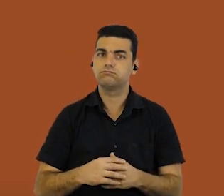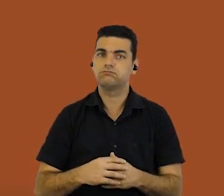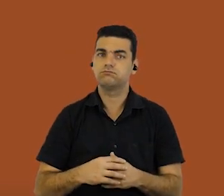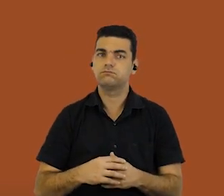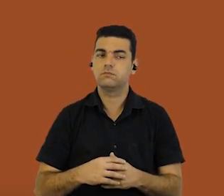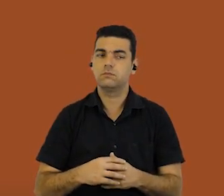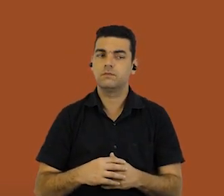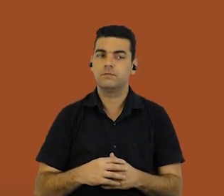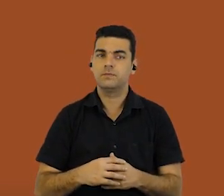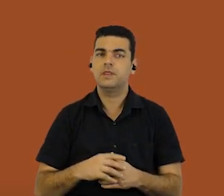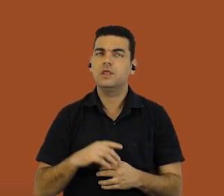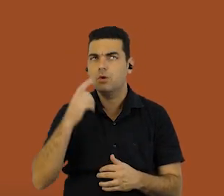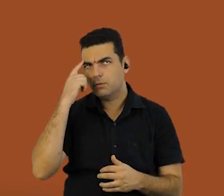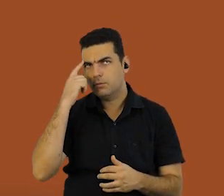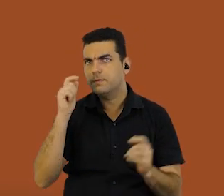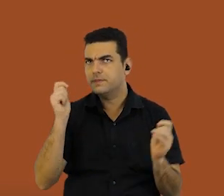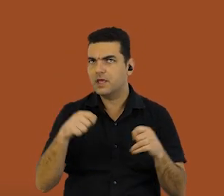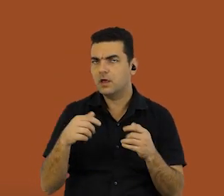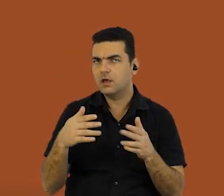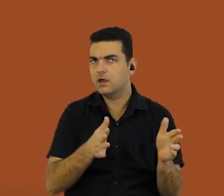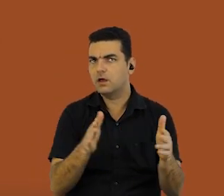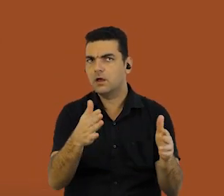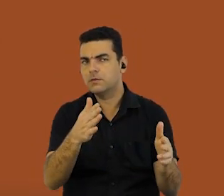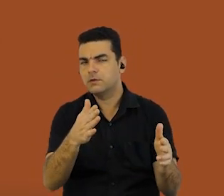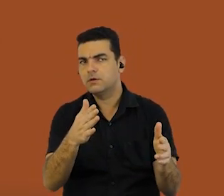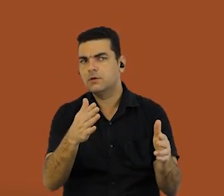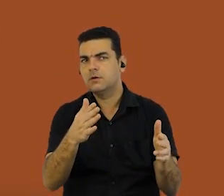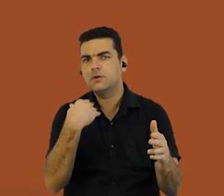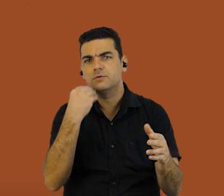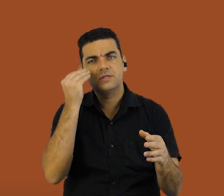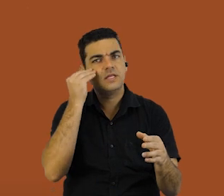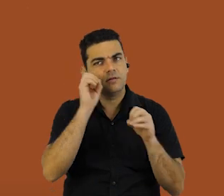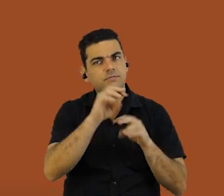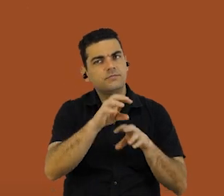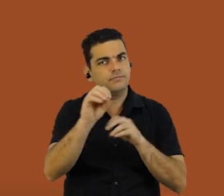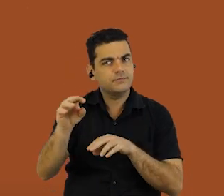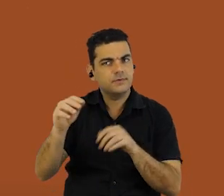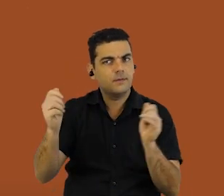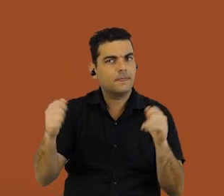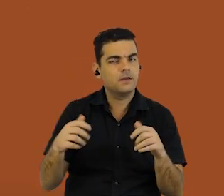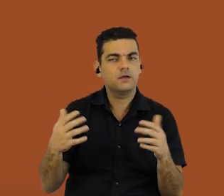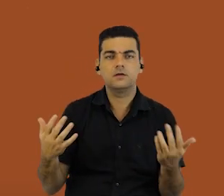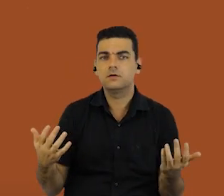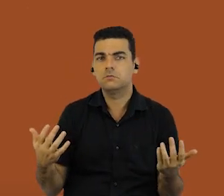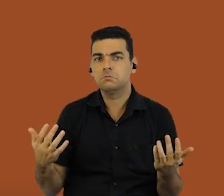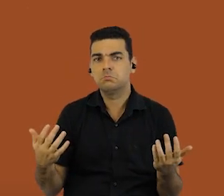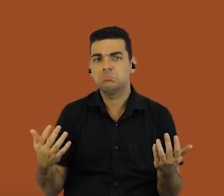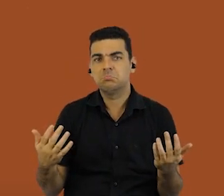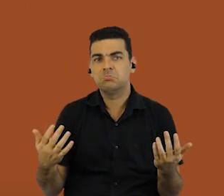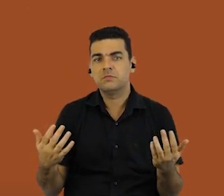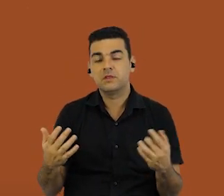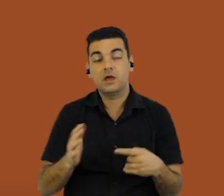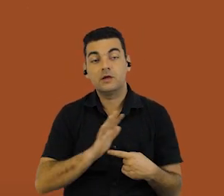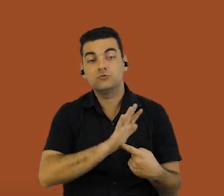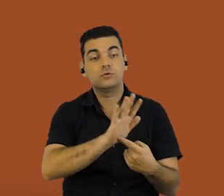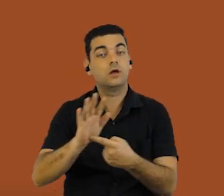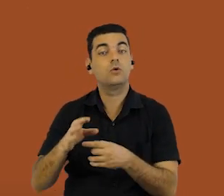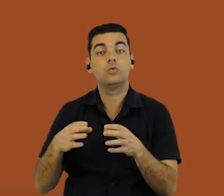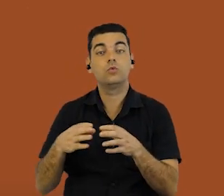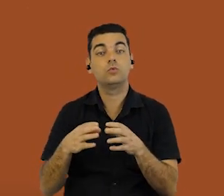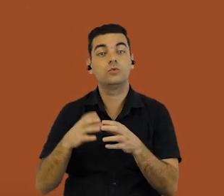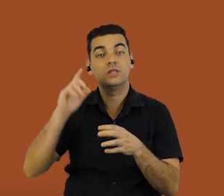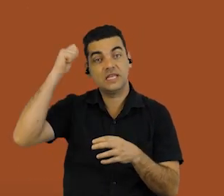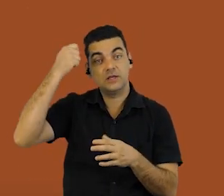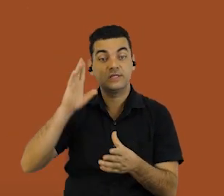pensar: será que tem algum caminho que eu possa, de alguma maneira, fazer alguma coisa,